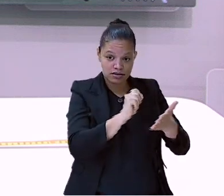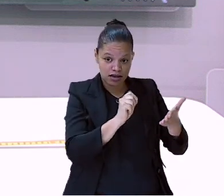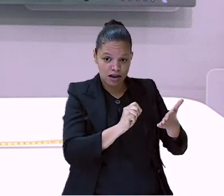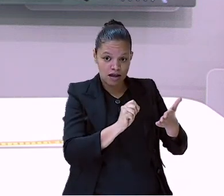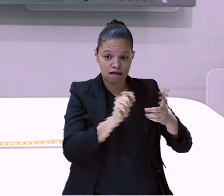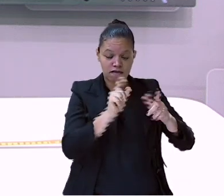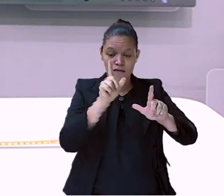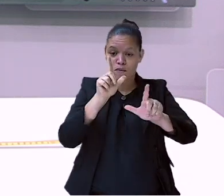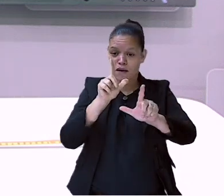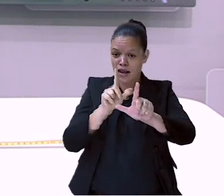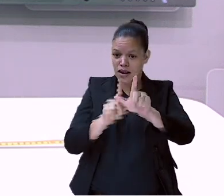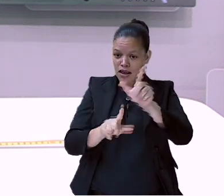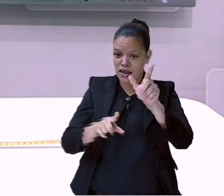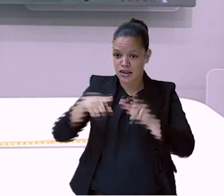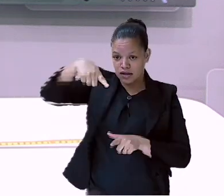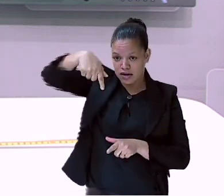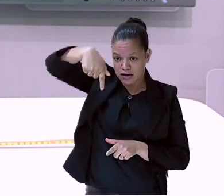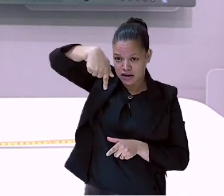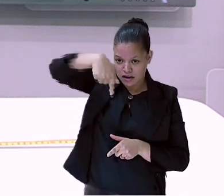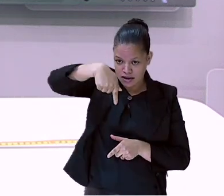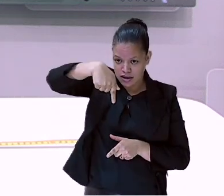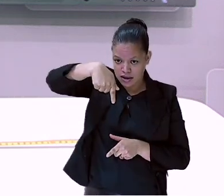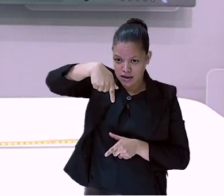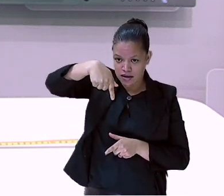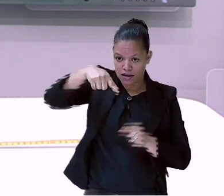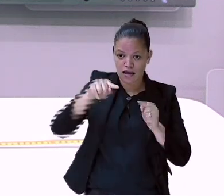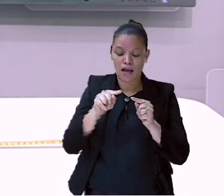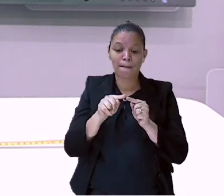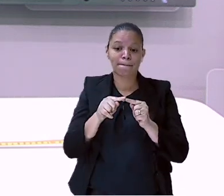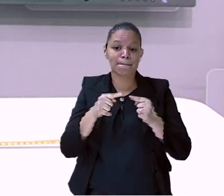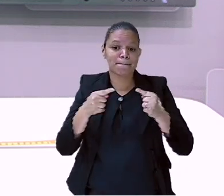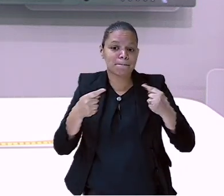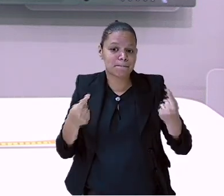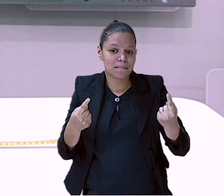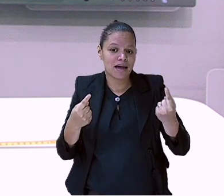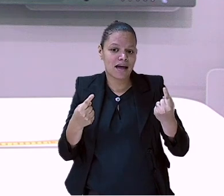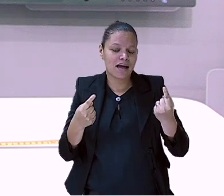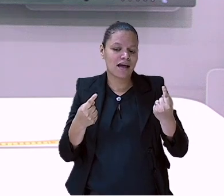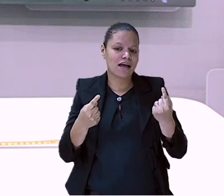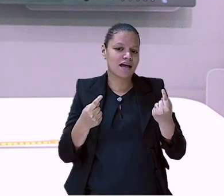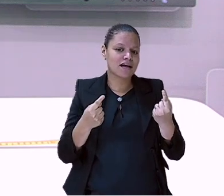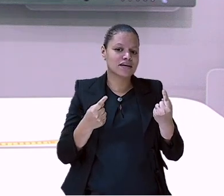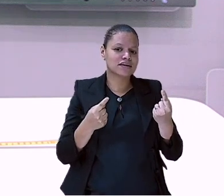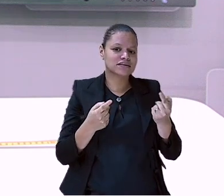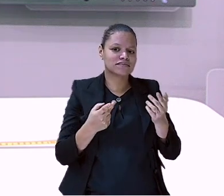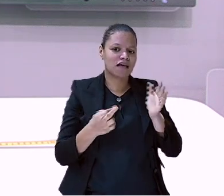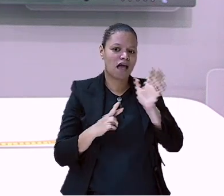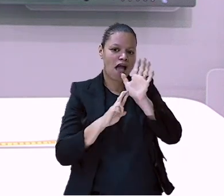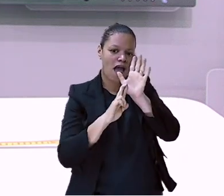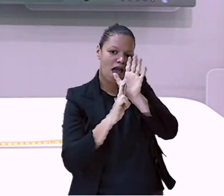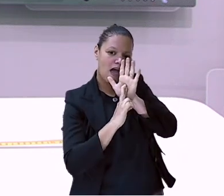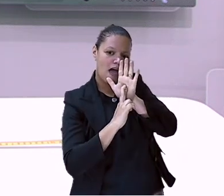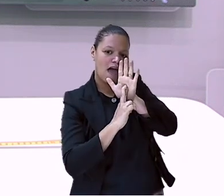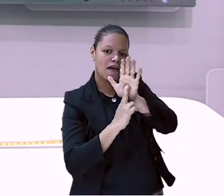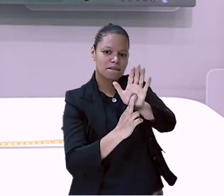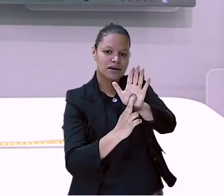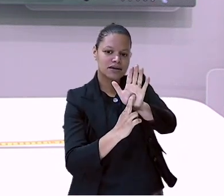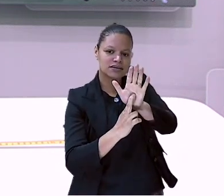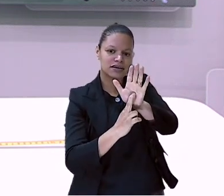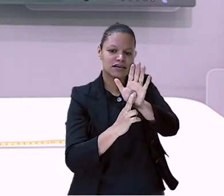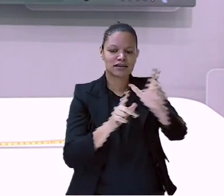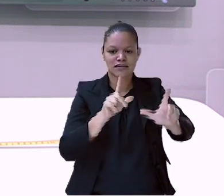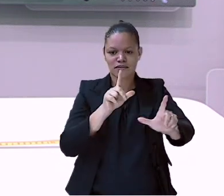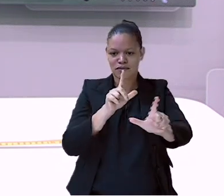se você for colocar a sigla para representar, é KM, tá certo? Então, aqui encerrou a nossa